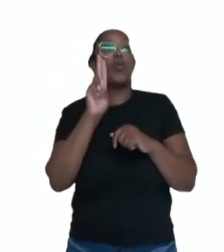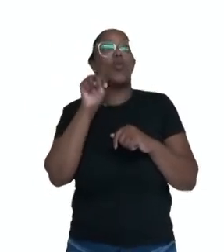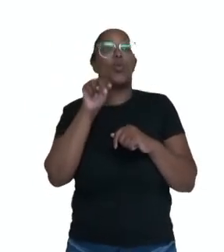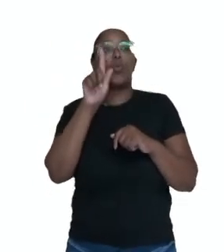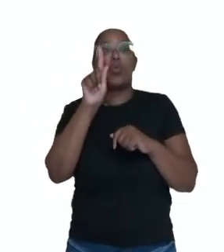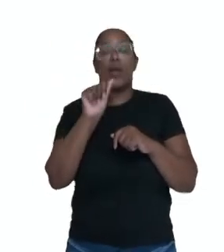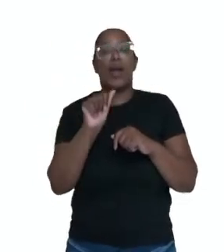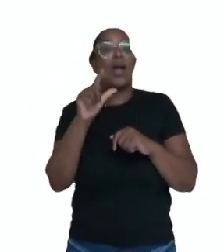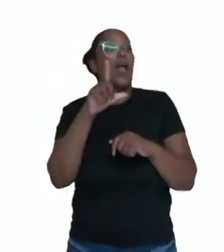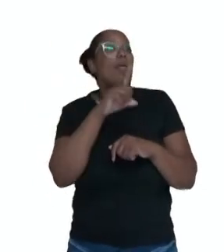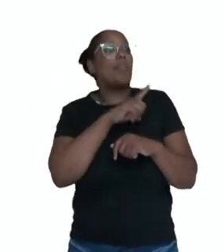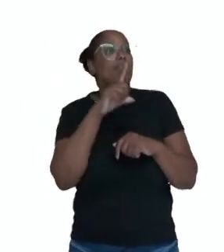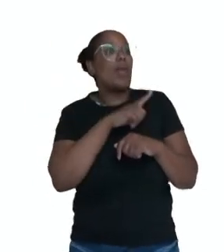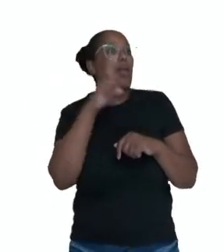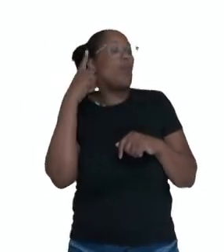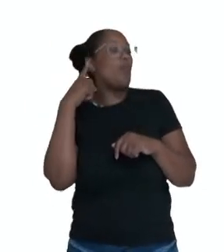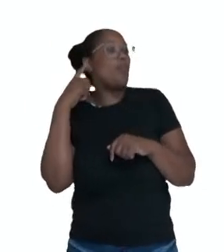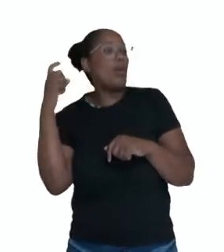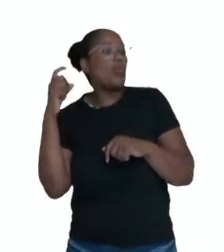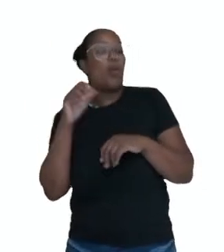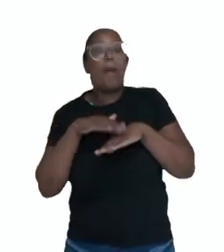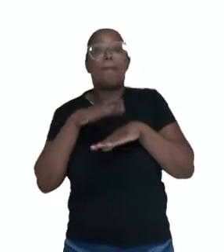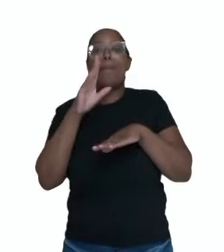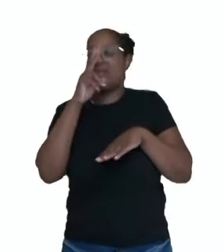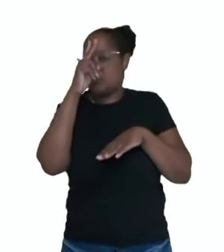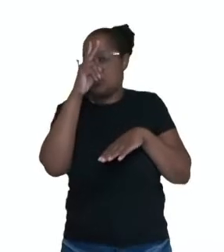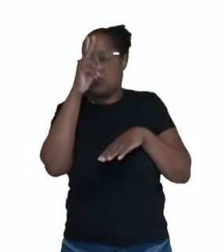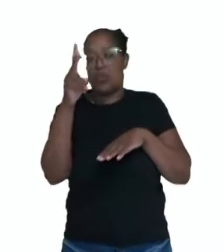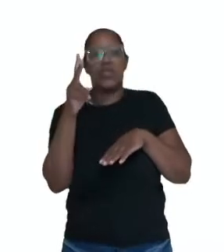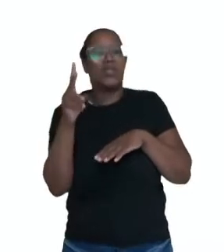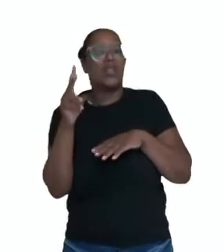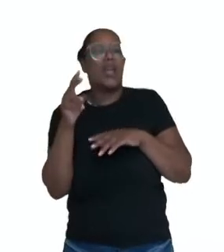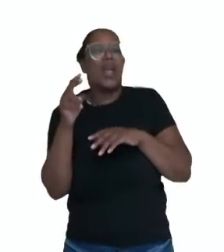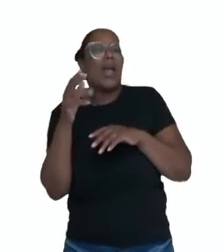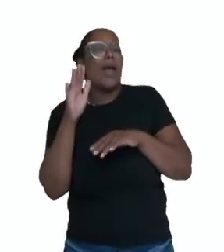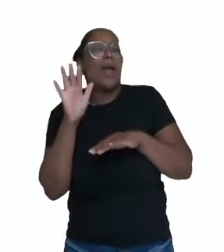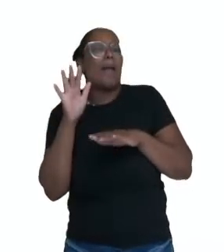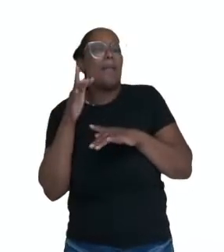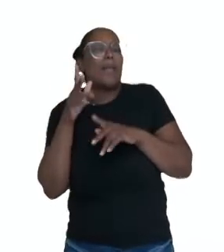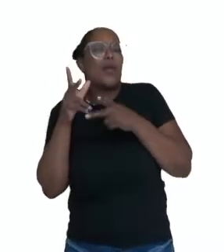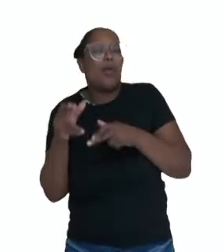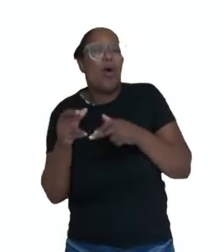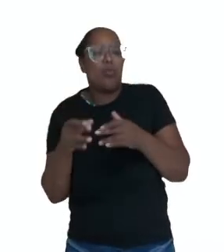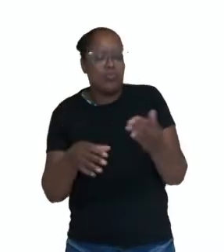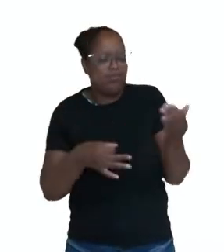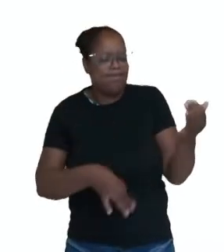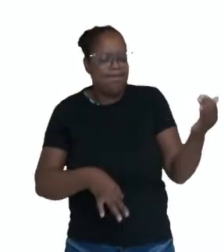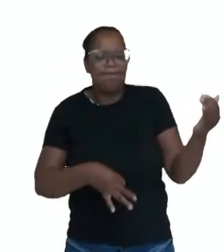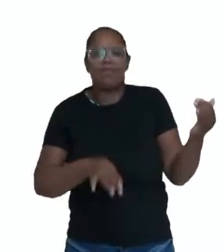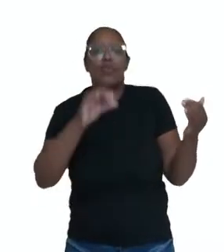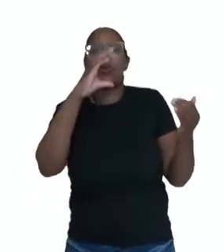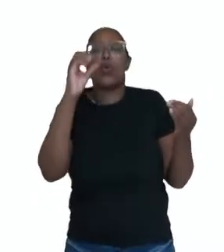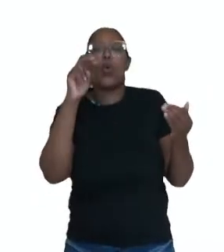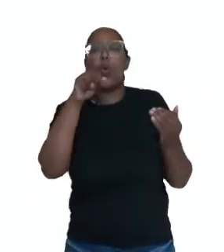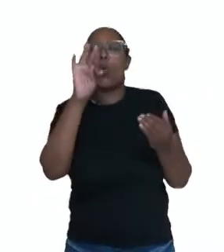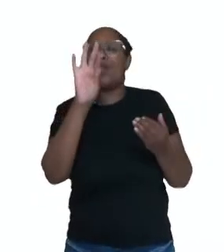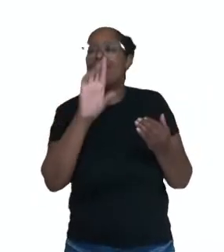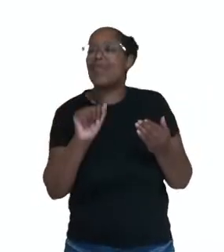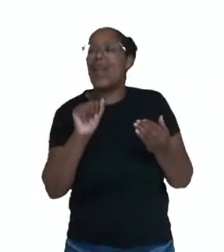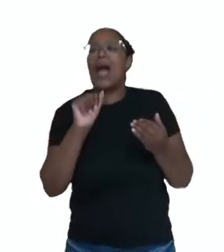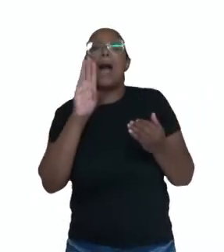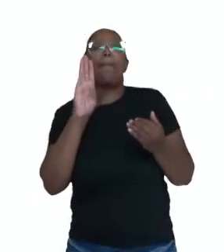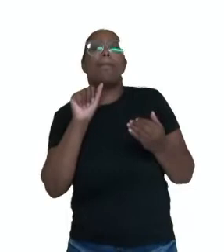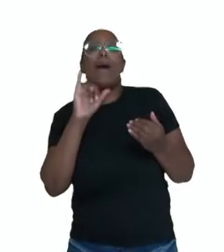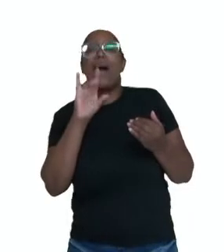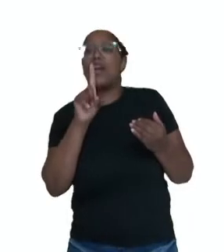tem a sonoridade mais grave, uma espécie de contrabaixo da capoeira, que pontua e comanda a